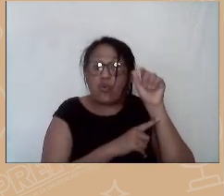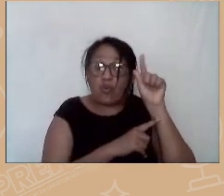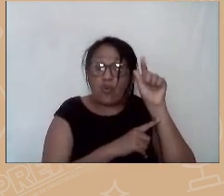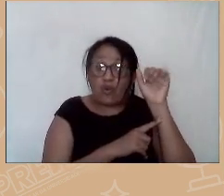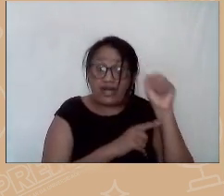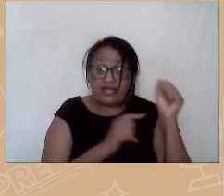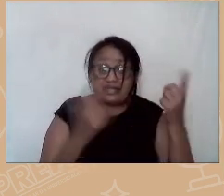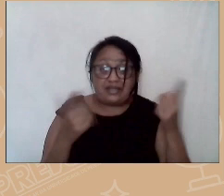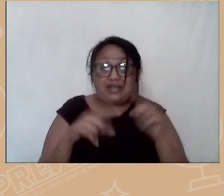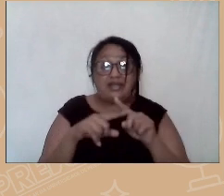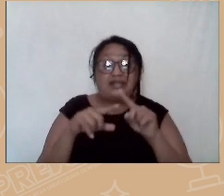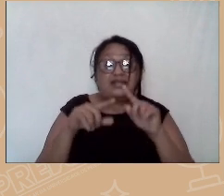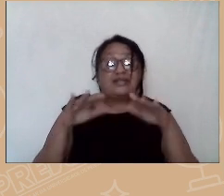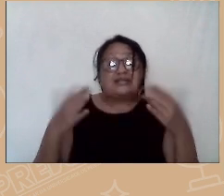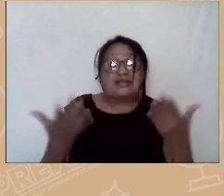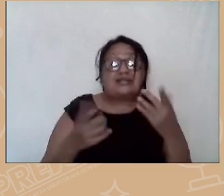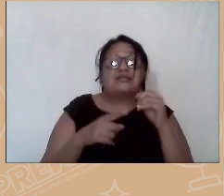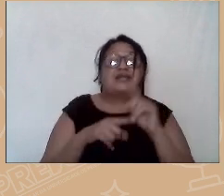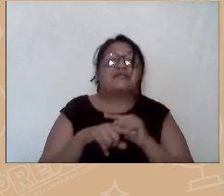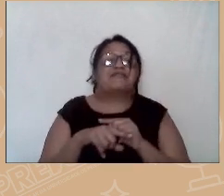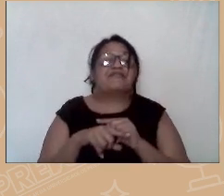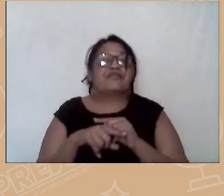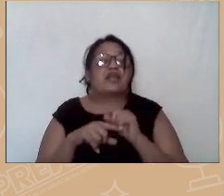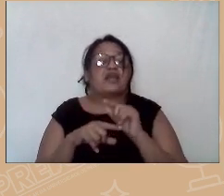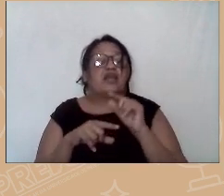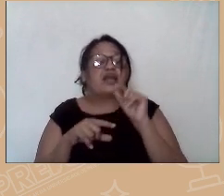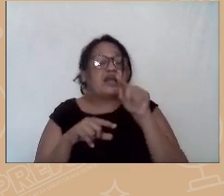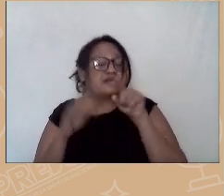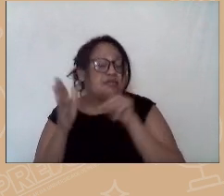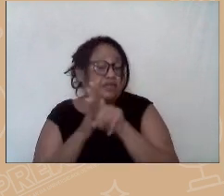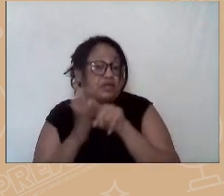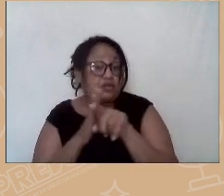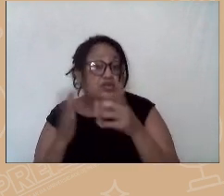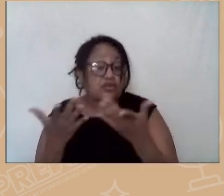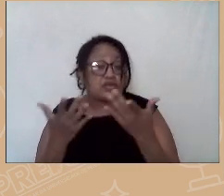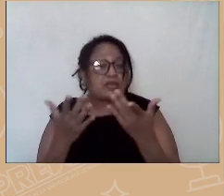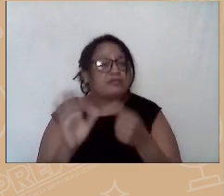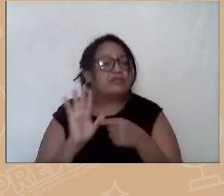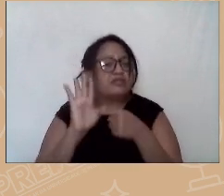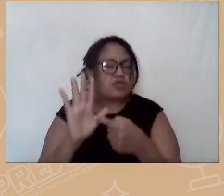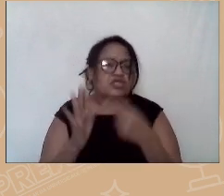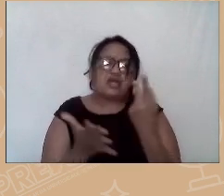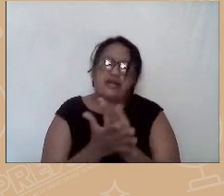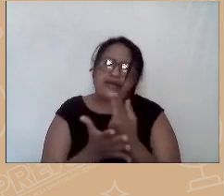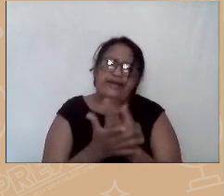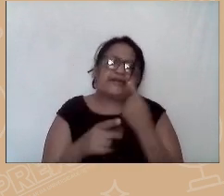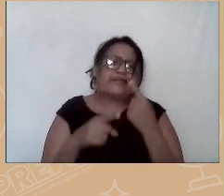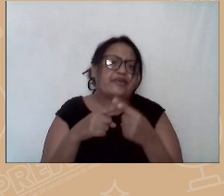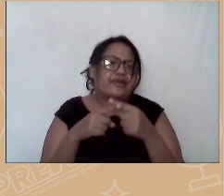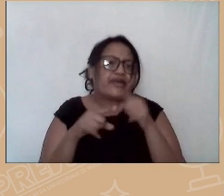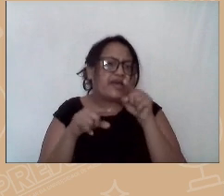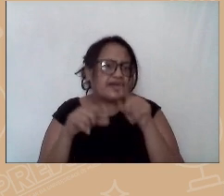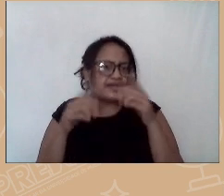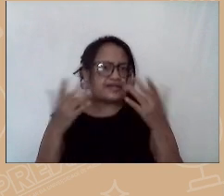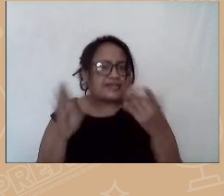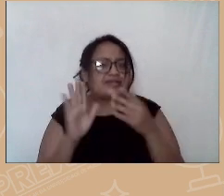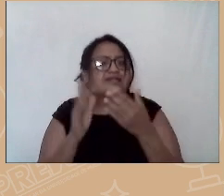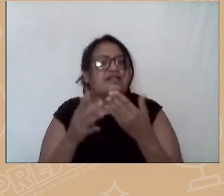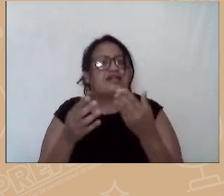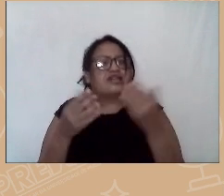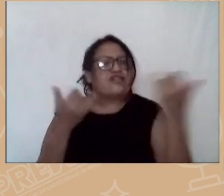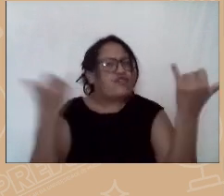bem essa alternativa aparentemente é errada pois traz informações